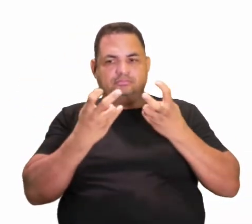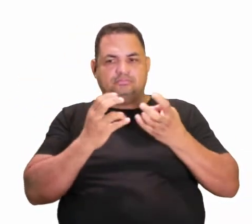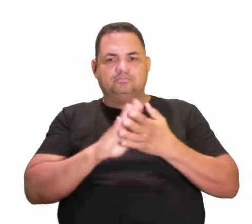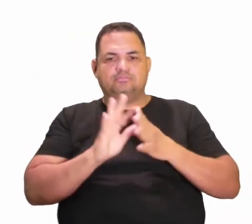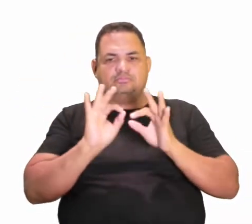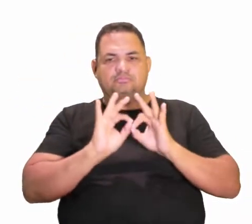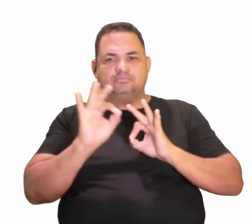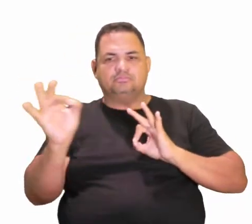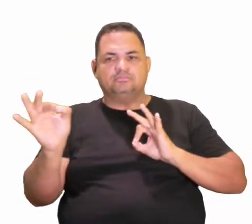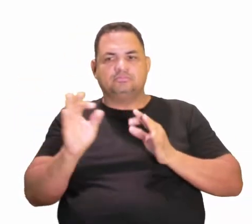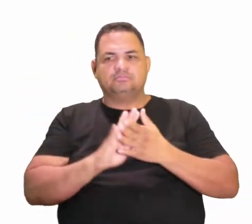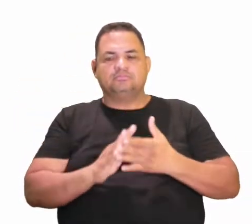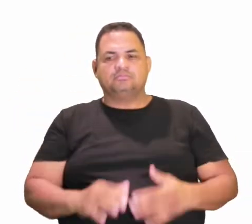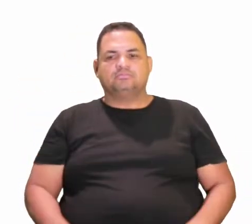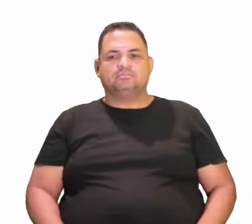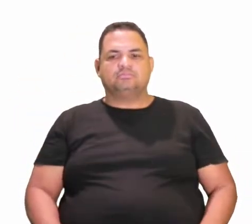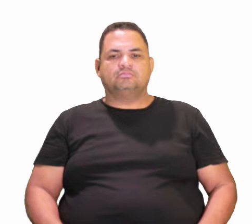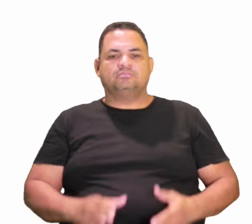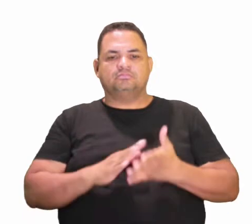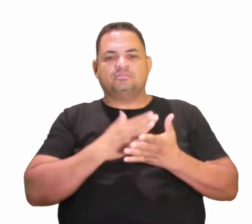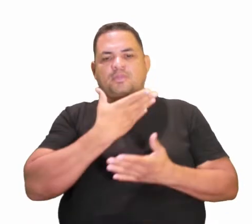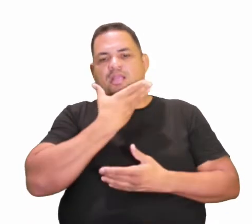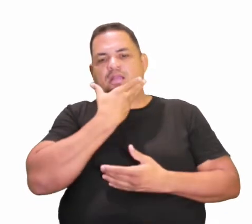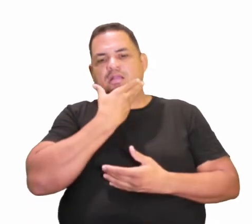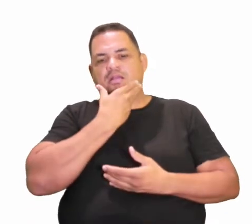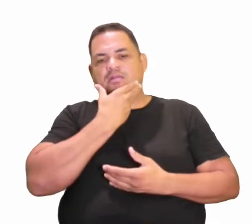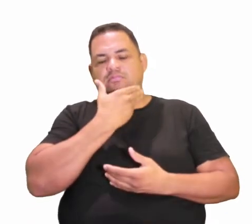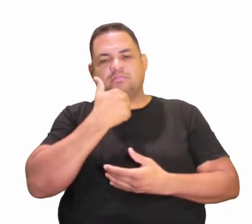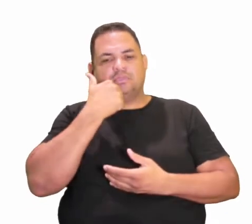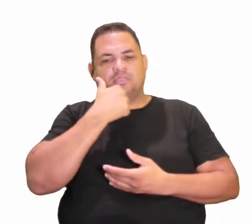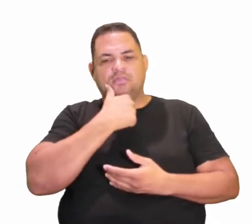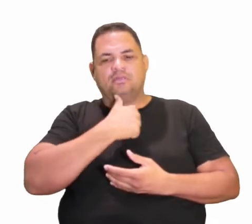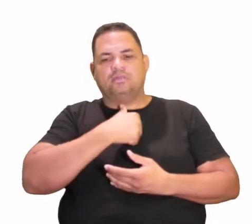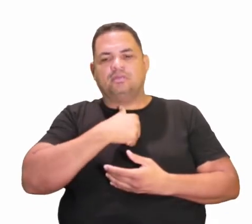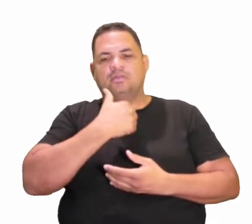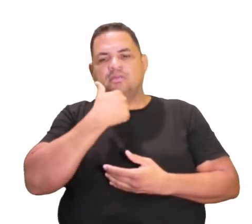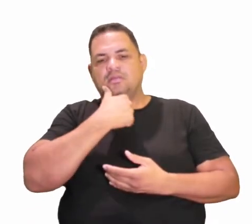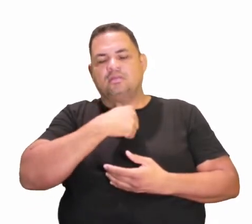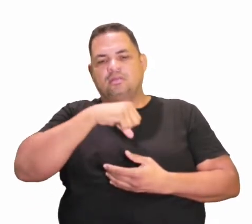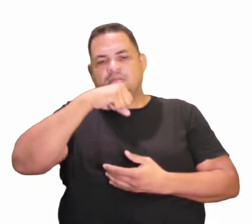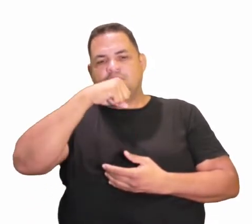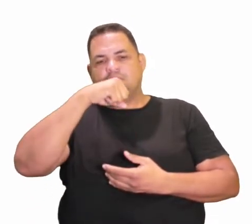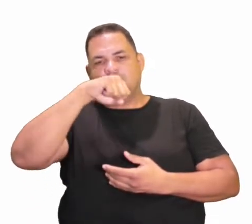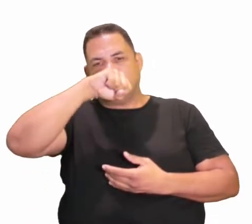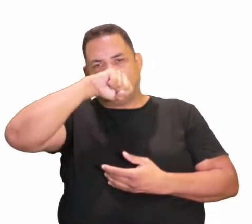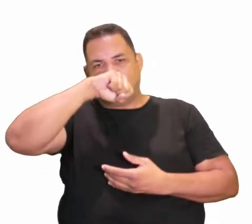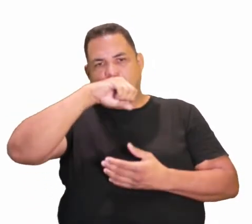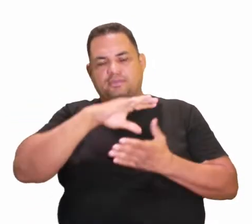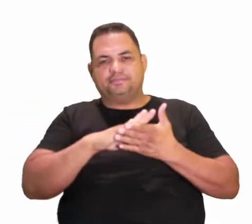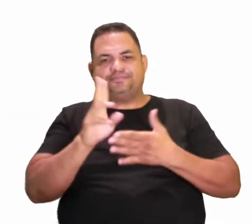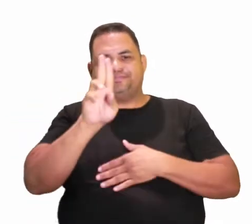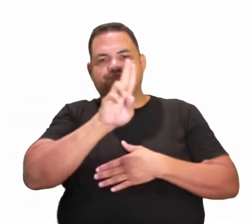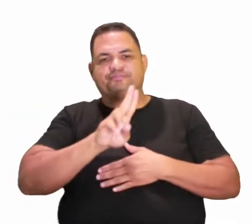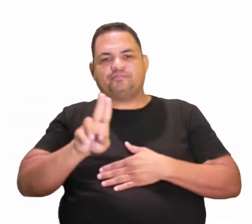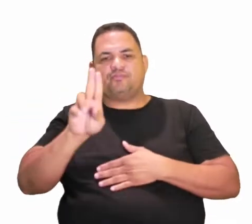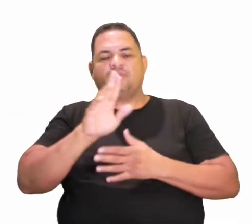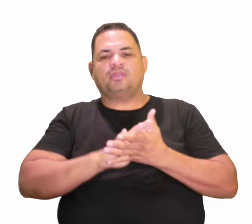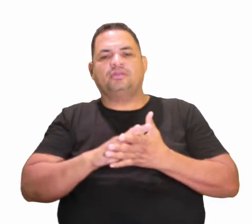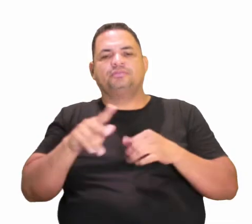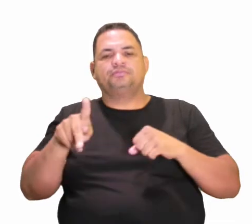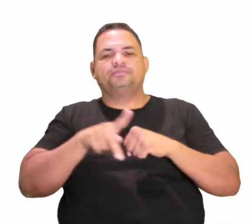a distância que eu tô da minha mom, da minha mother, e aí o que vai acontecer? Eu já vou usar outro